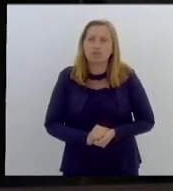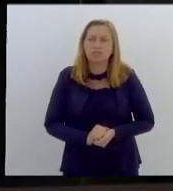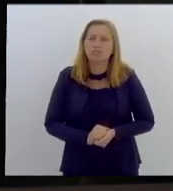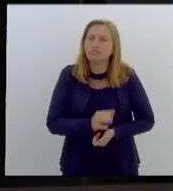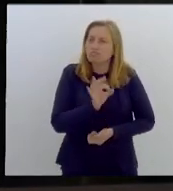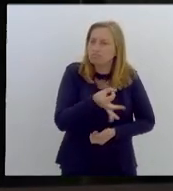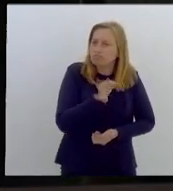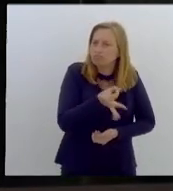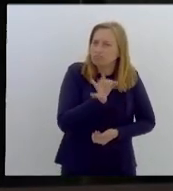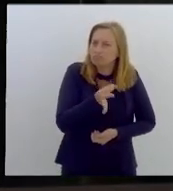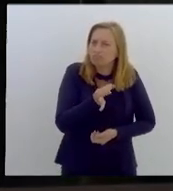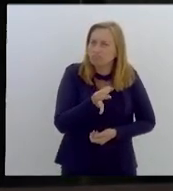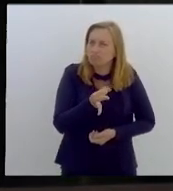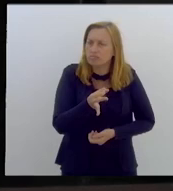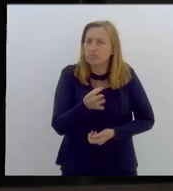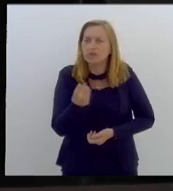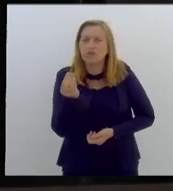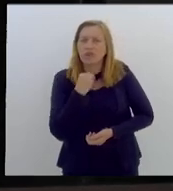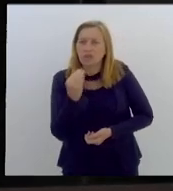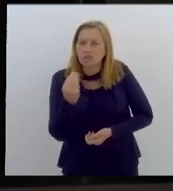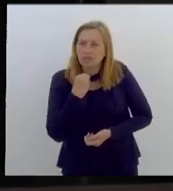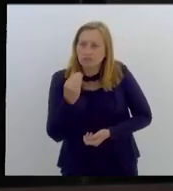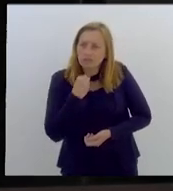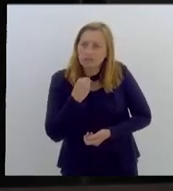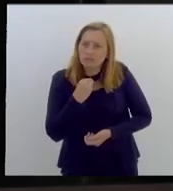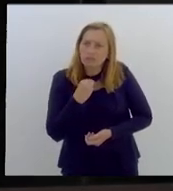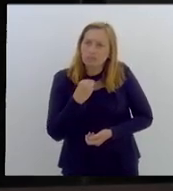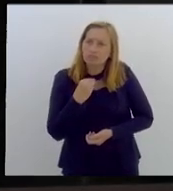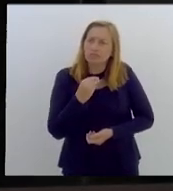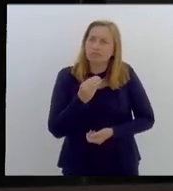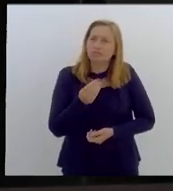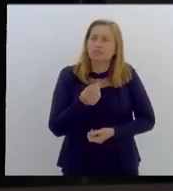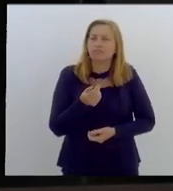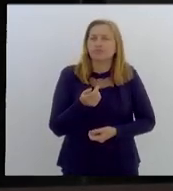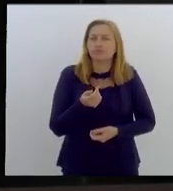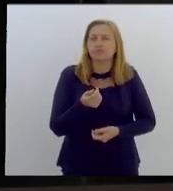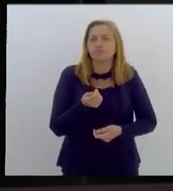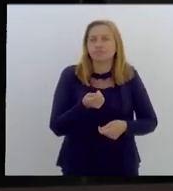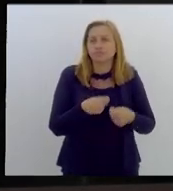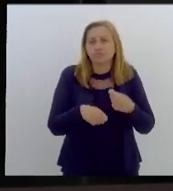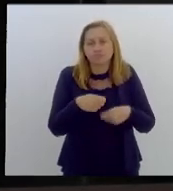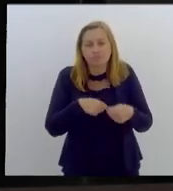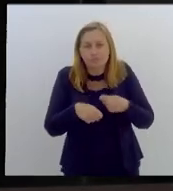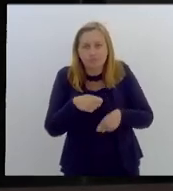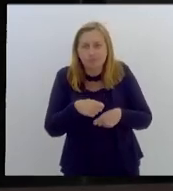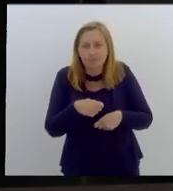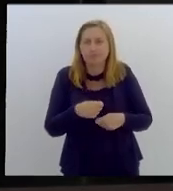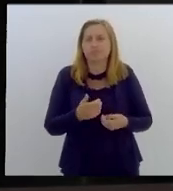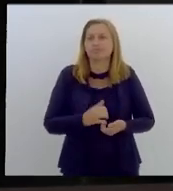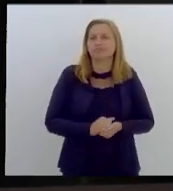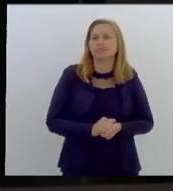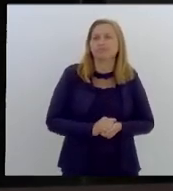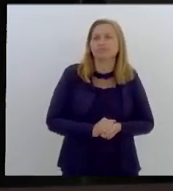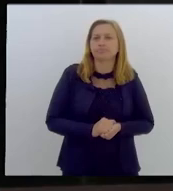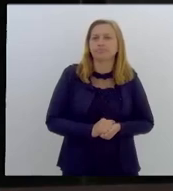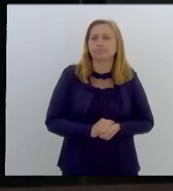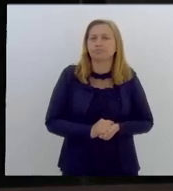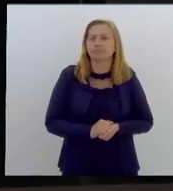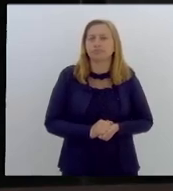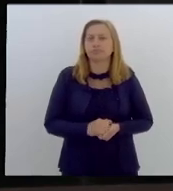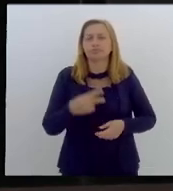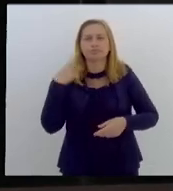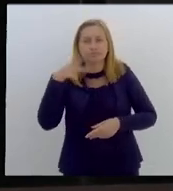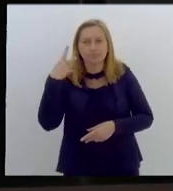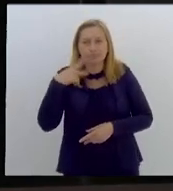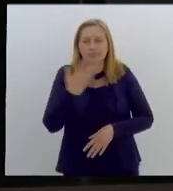exatamente da fraqueza, do desajuste, dos equívocos contidos exatamente nas